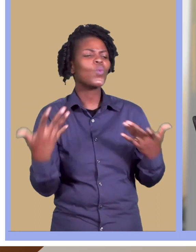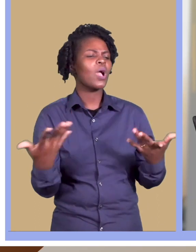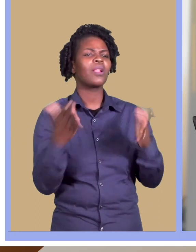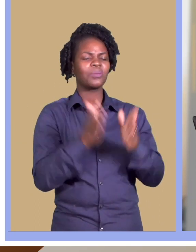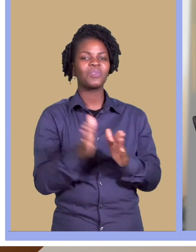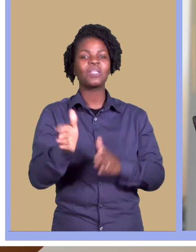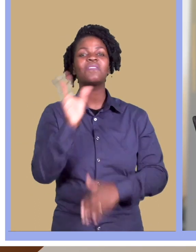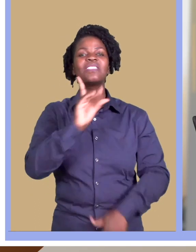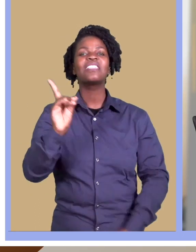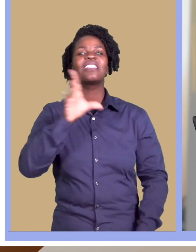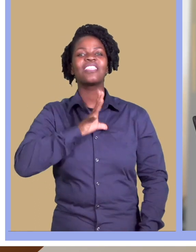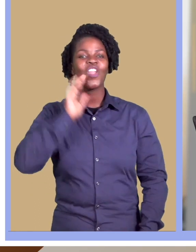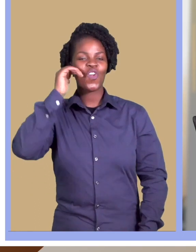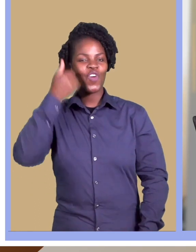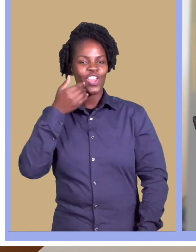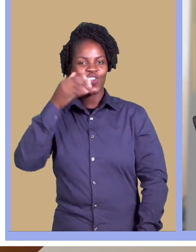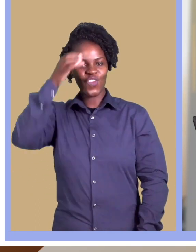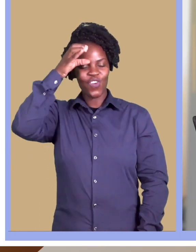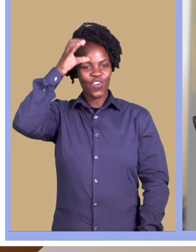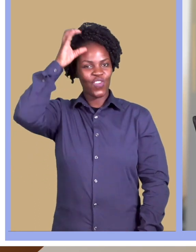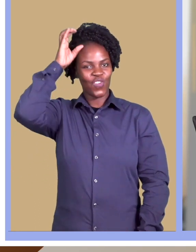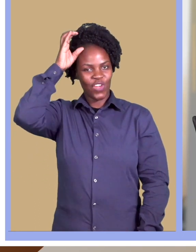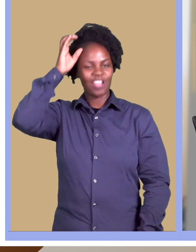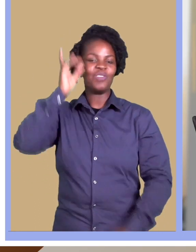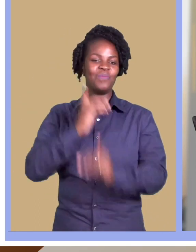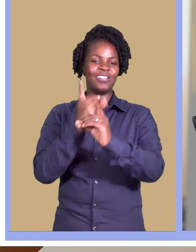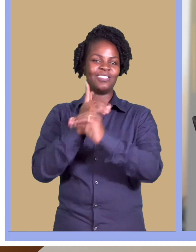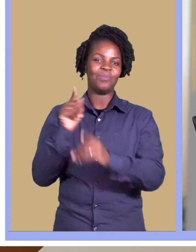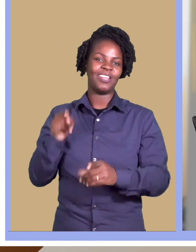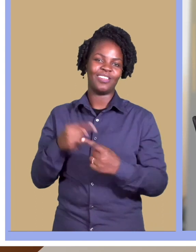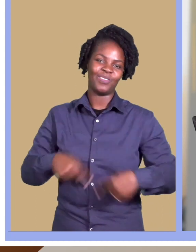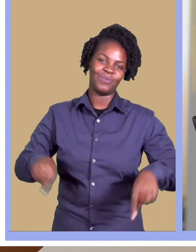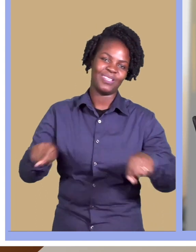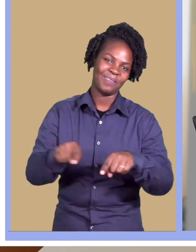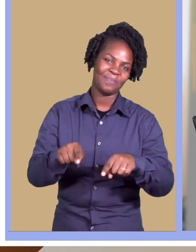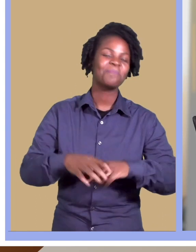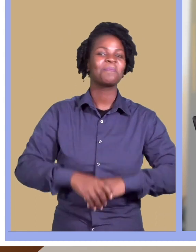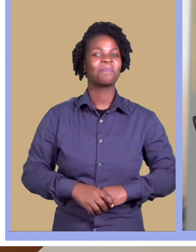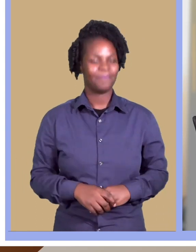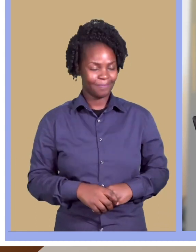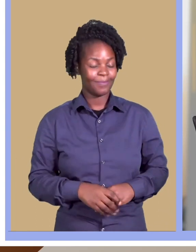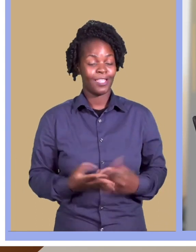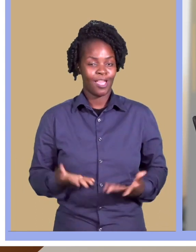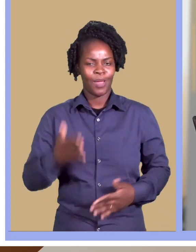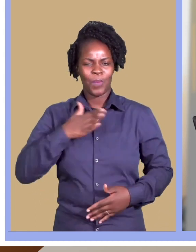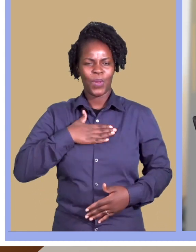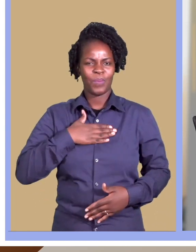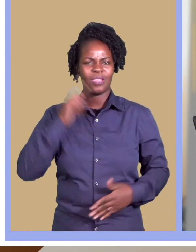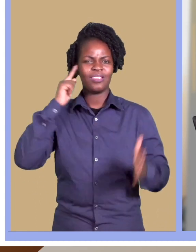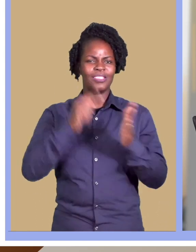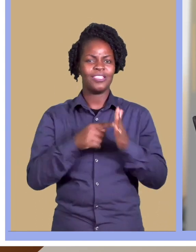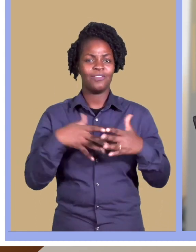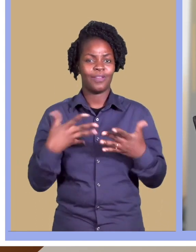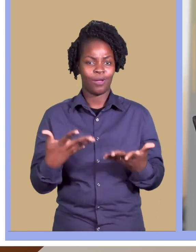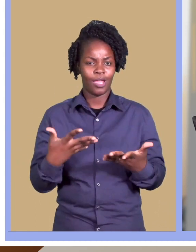do Castiano lá? Eu acho que é um marco para o nosso movimento, como o movimento de pessoas com deficiência. Garantimos